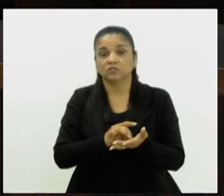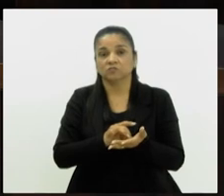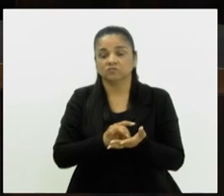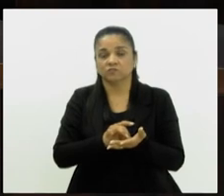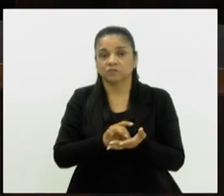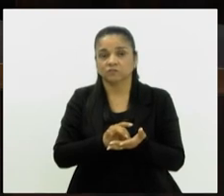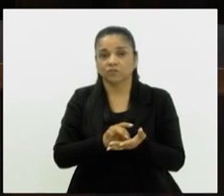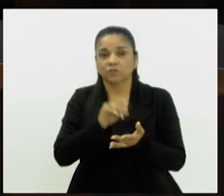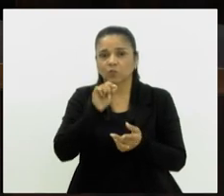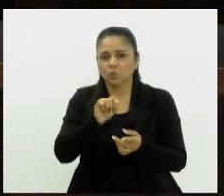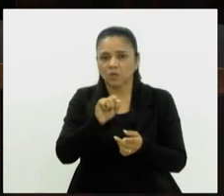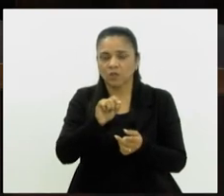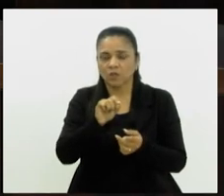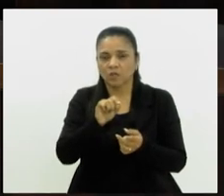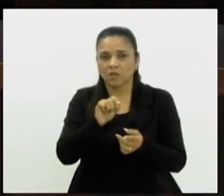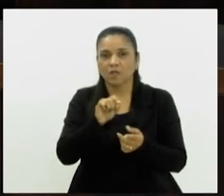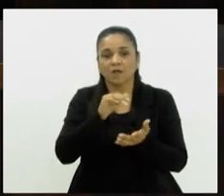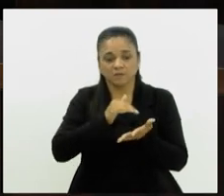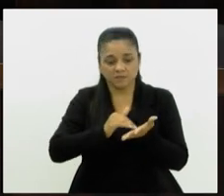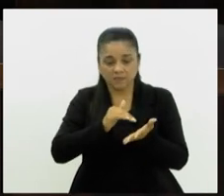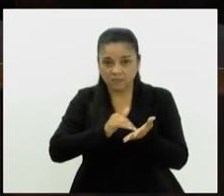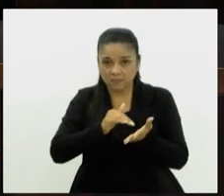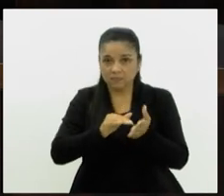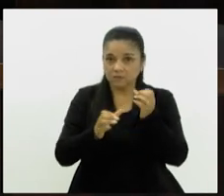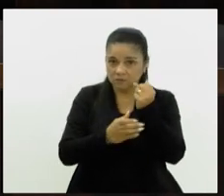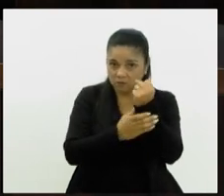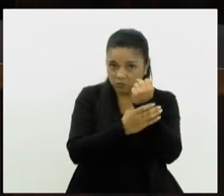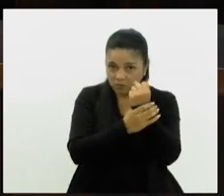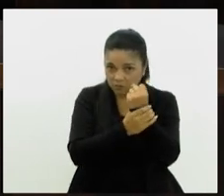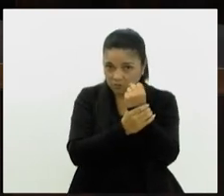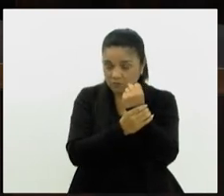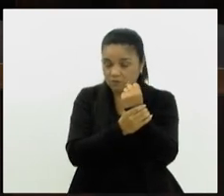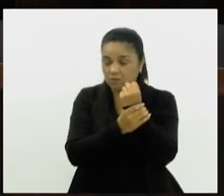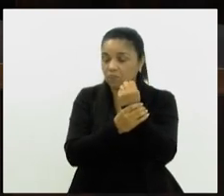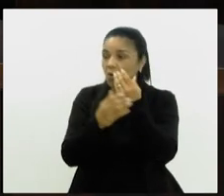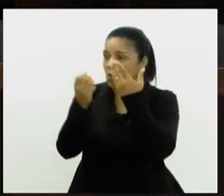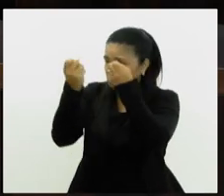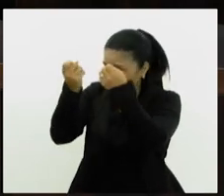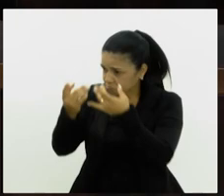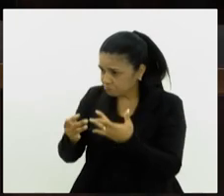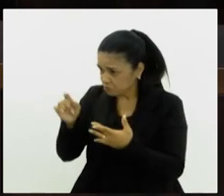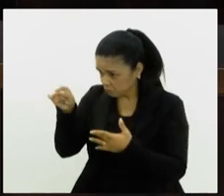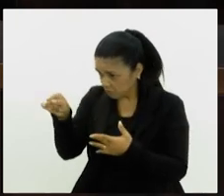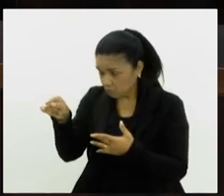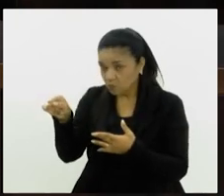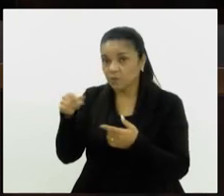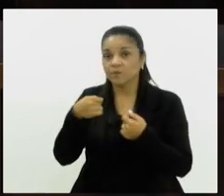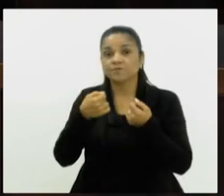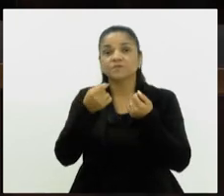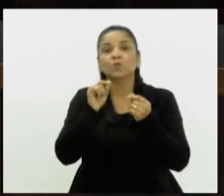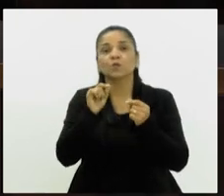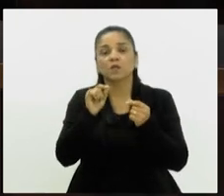origem, a concepção da Secretaria de Segurança, como Vossa Excelência colocou, a medida que